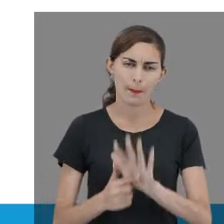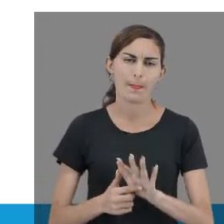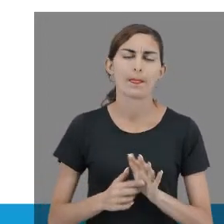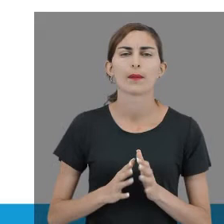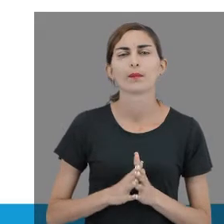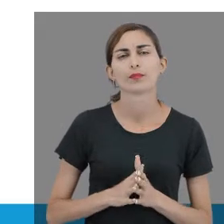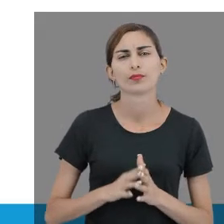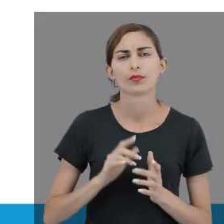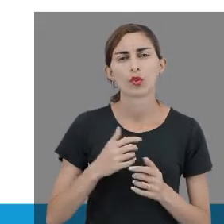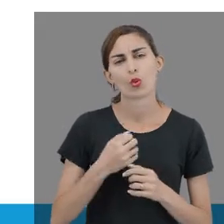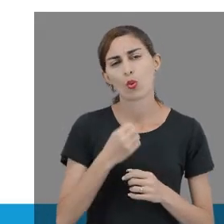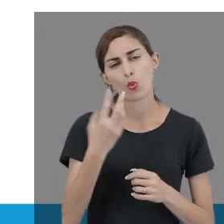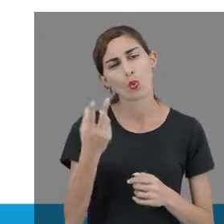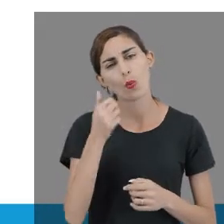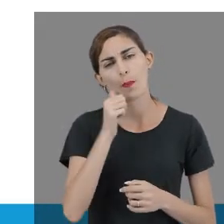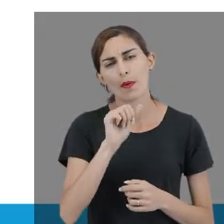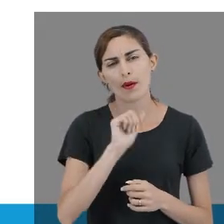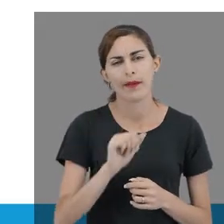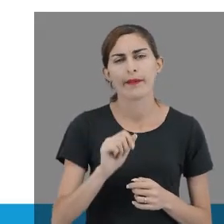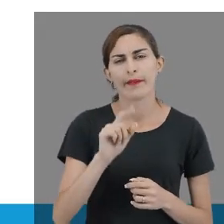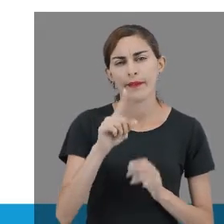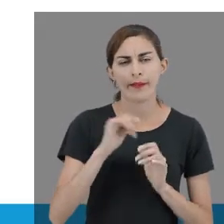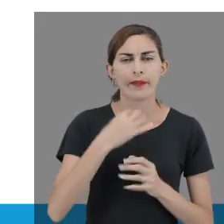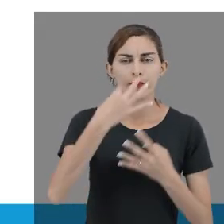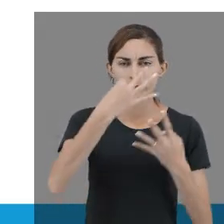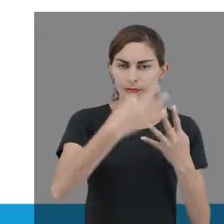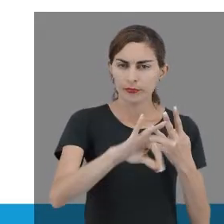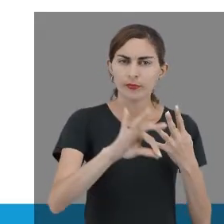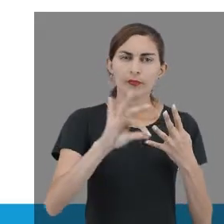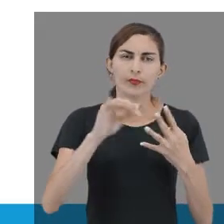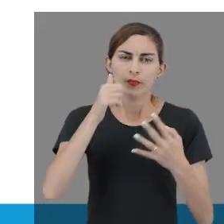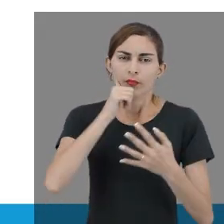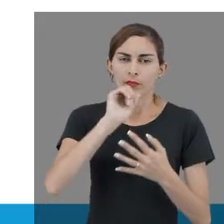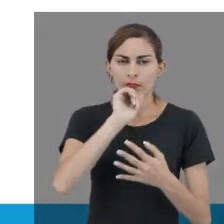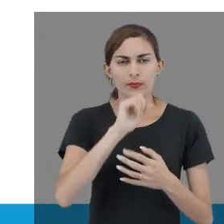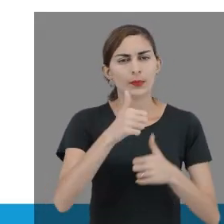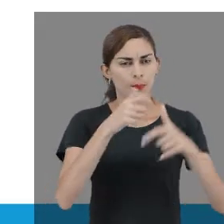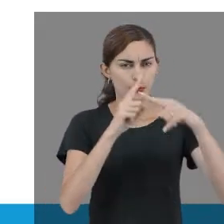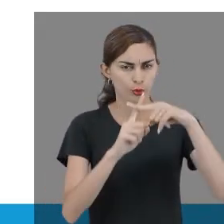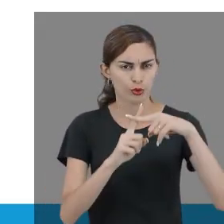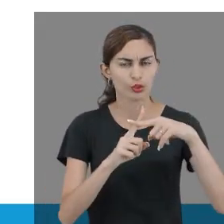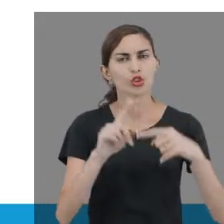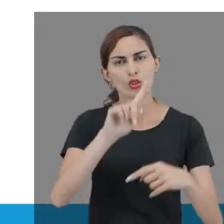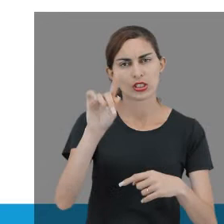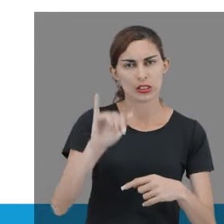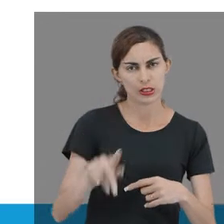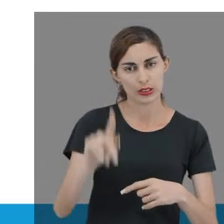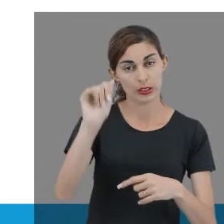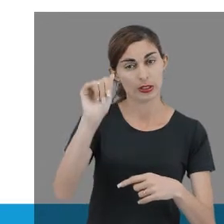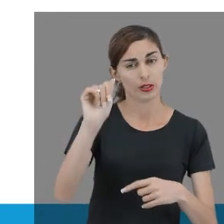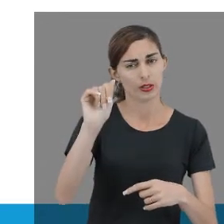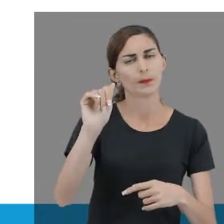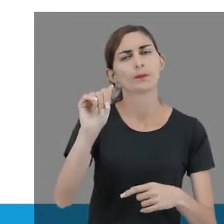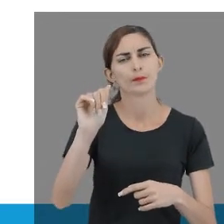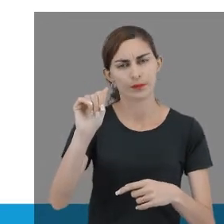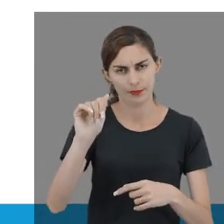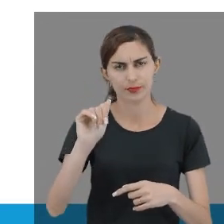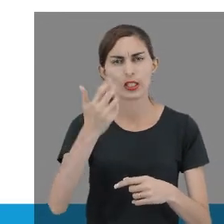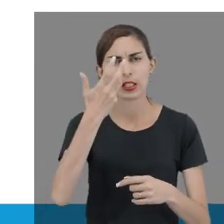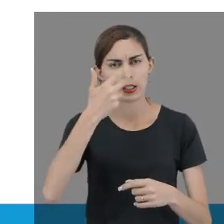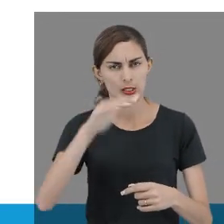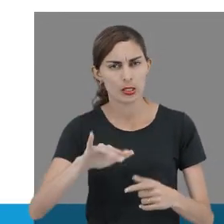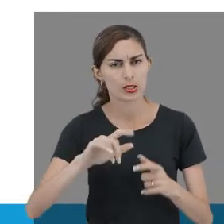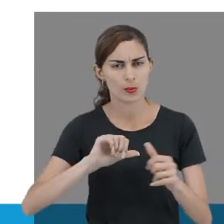que ele vai apresentar daqui a pouco, ou que a mãe tem um resultado positivo, ele é notificado. Então, assim, a mãe positivou para